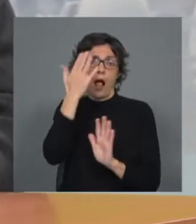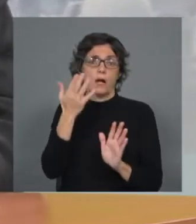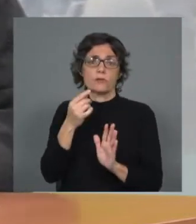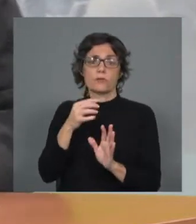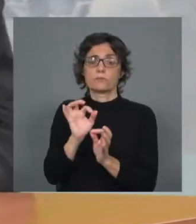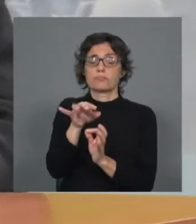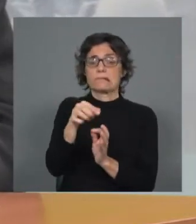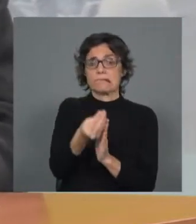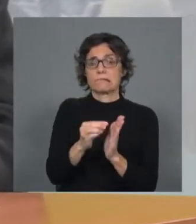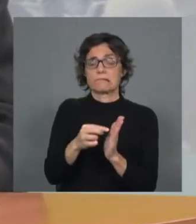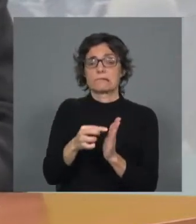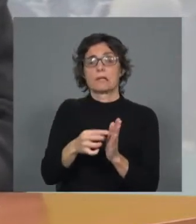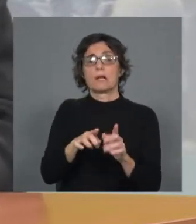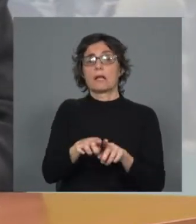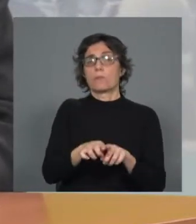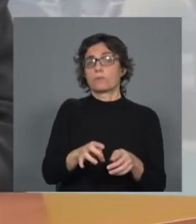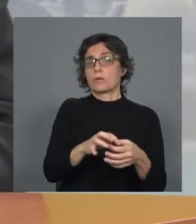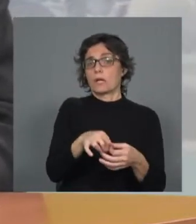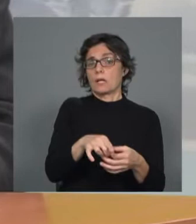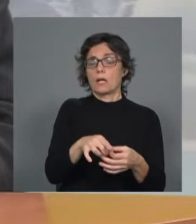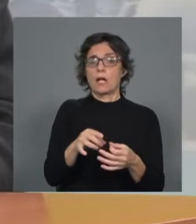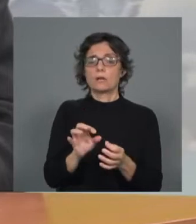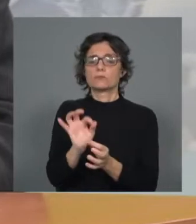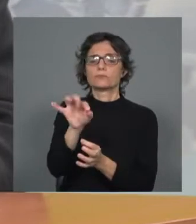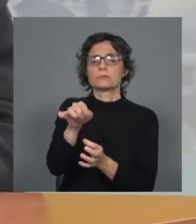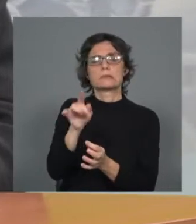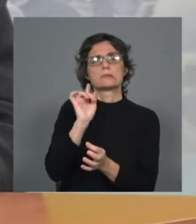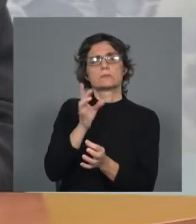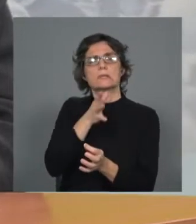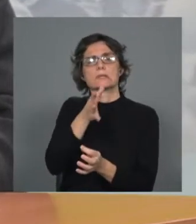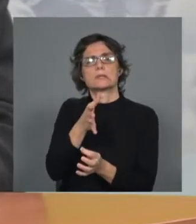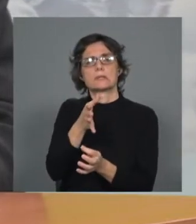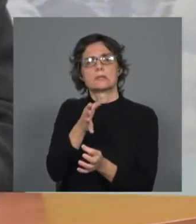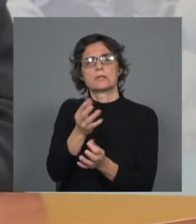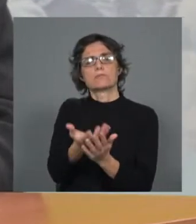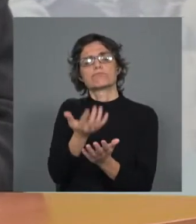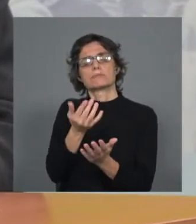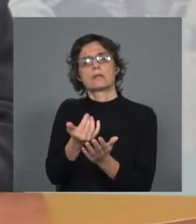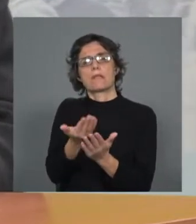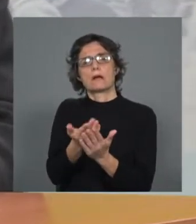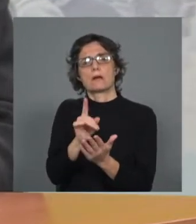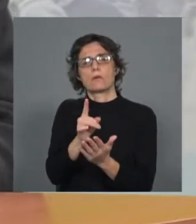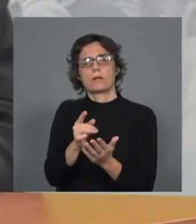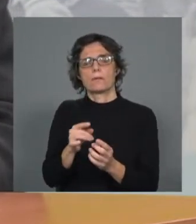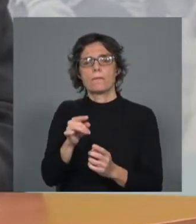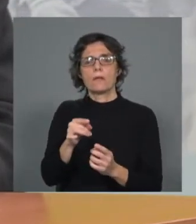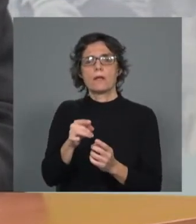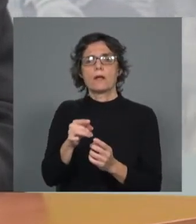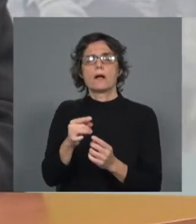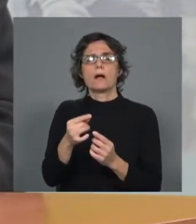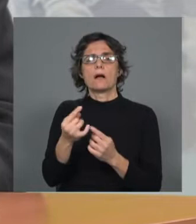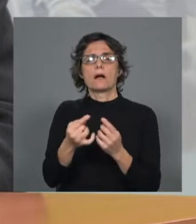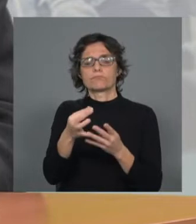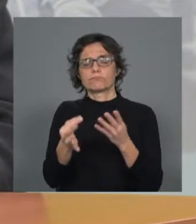estamos em período pré-eleitoral, o que se bem relevo nesta nota é, salientamos alguns